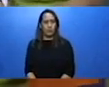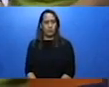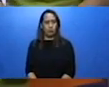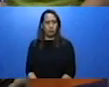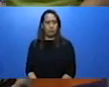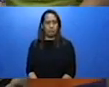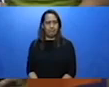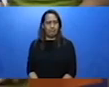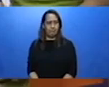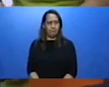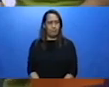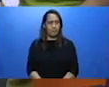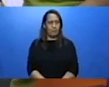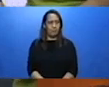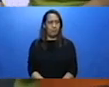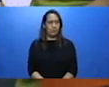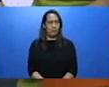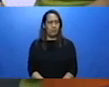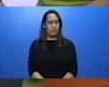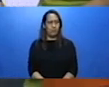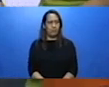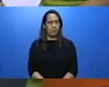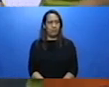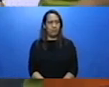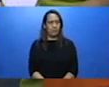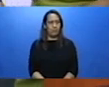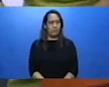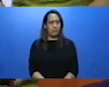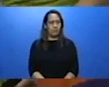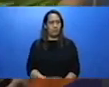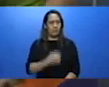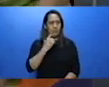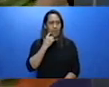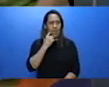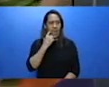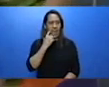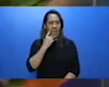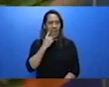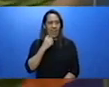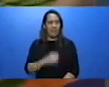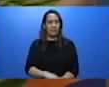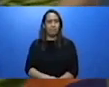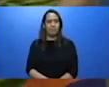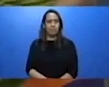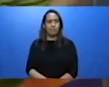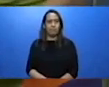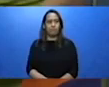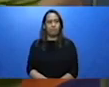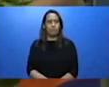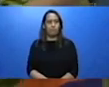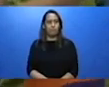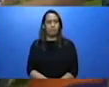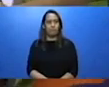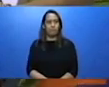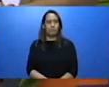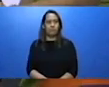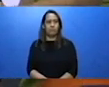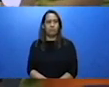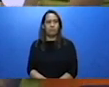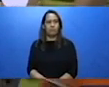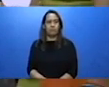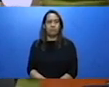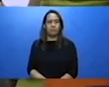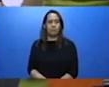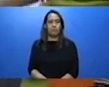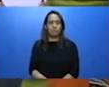certo. O que realizamos? Procedimento. Então, o experimento é sinônimo